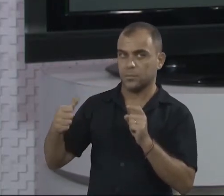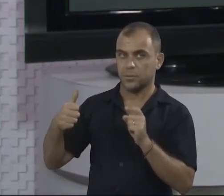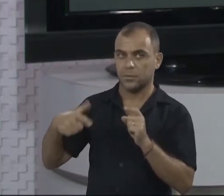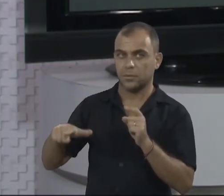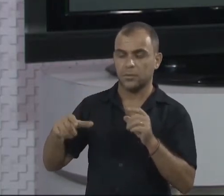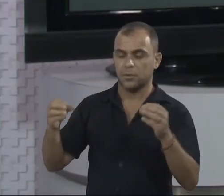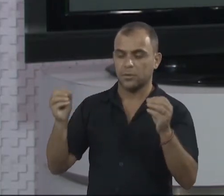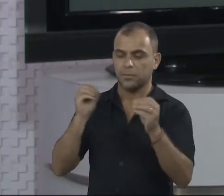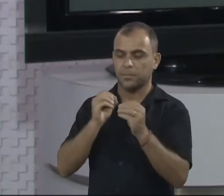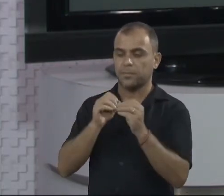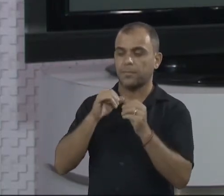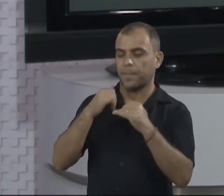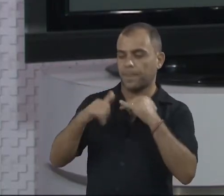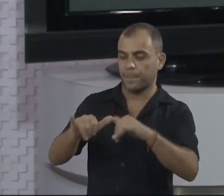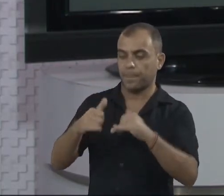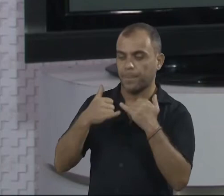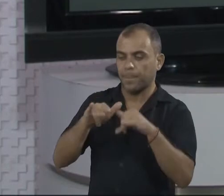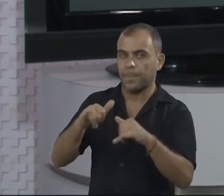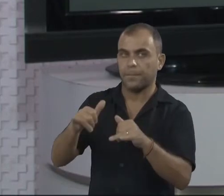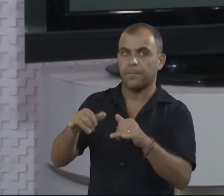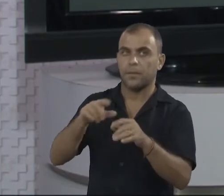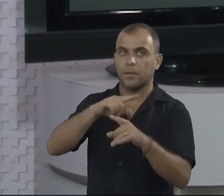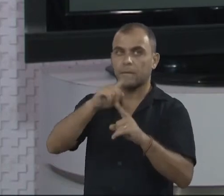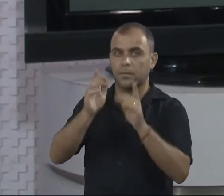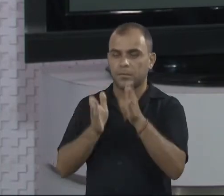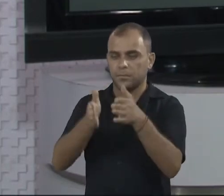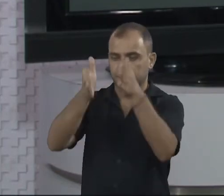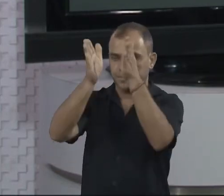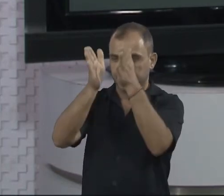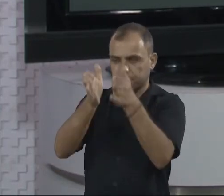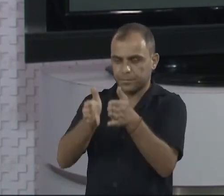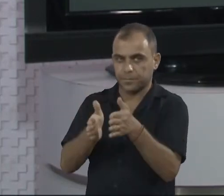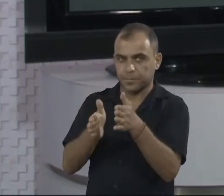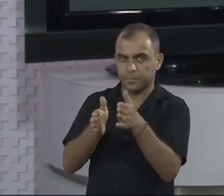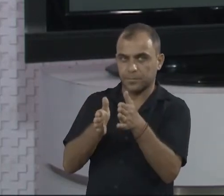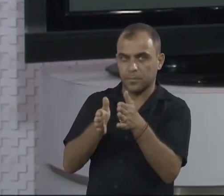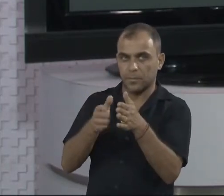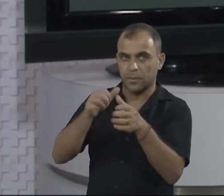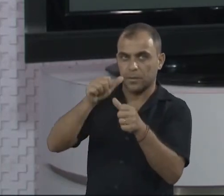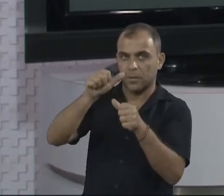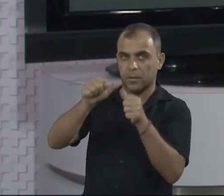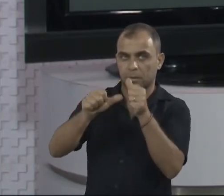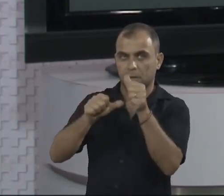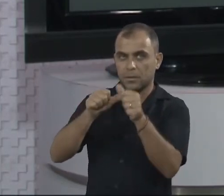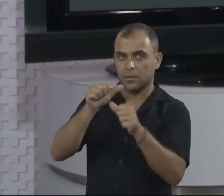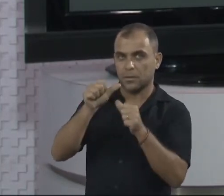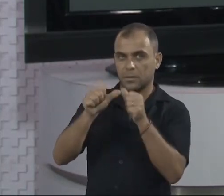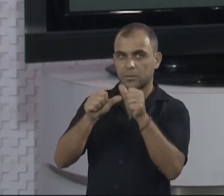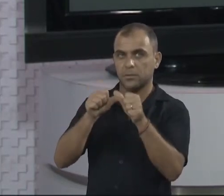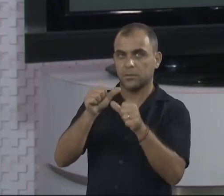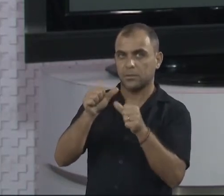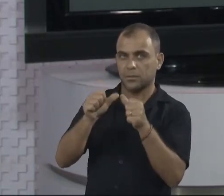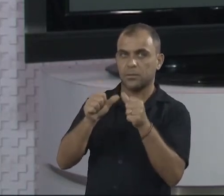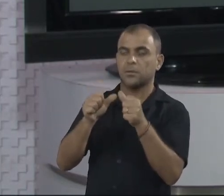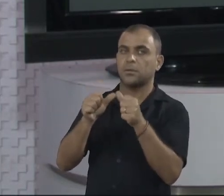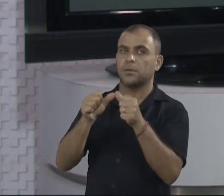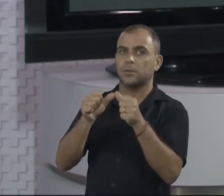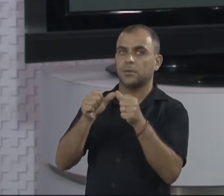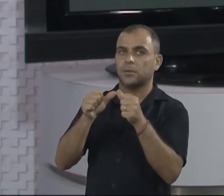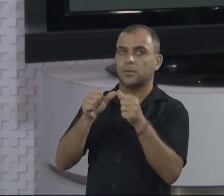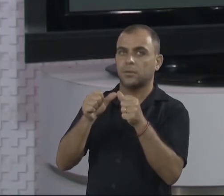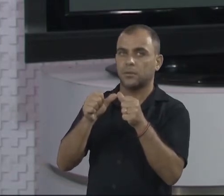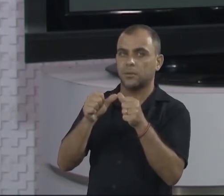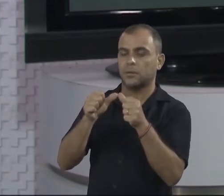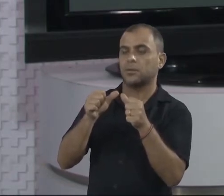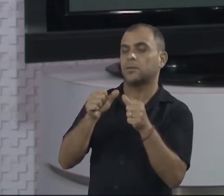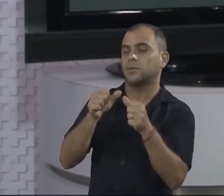o impulso nervoso vai correr para cá. E aqui no vãozinho, aqui na fenda sináptica, a sinapse em si, vai ser